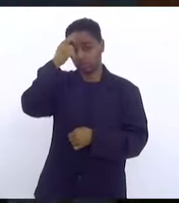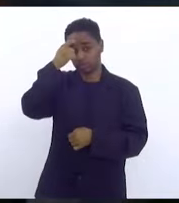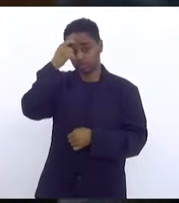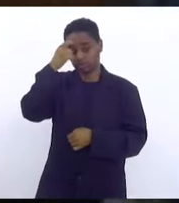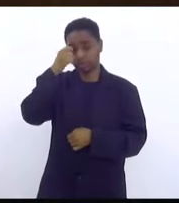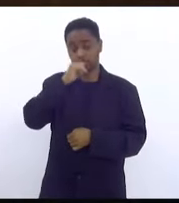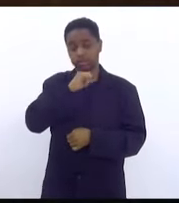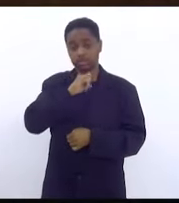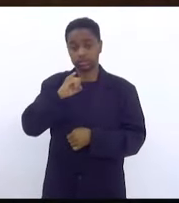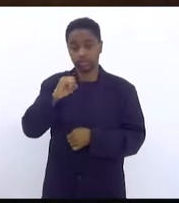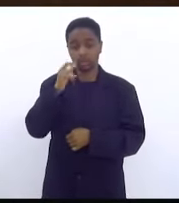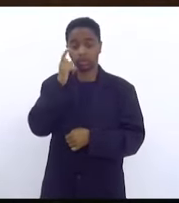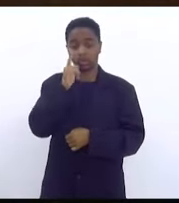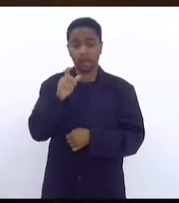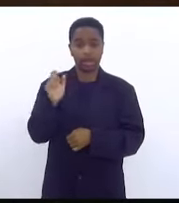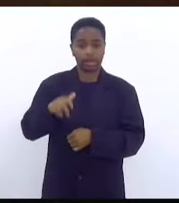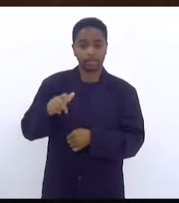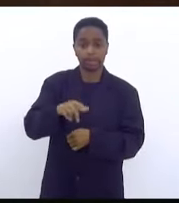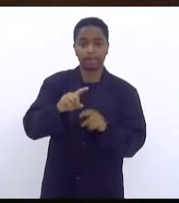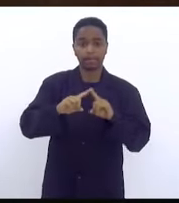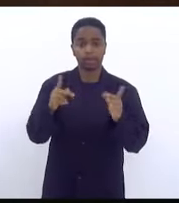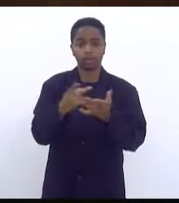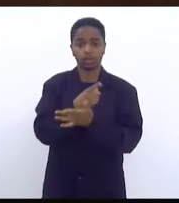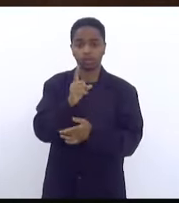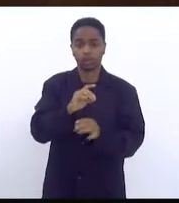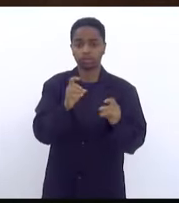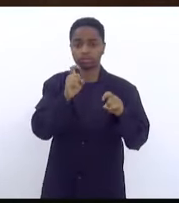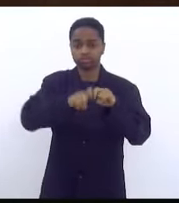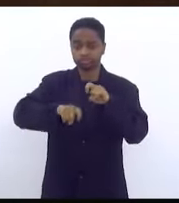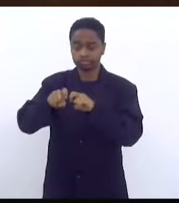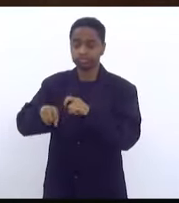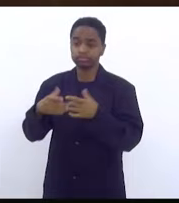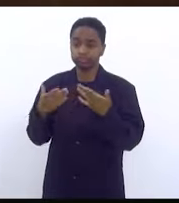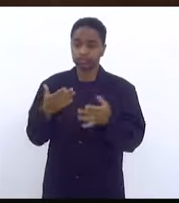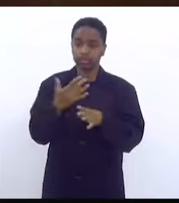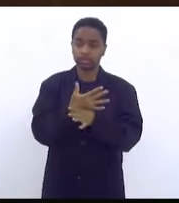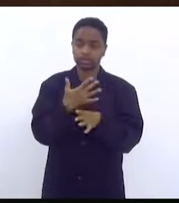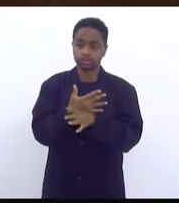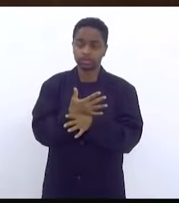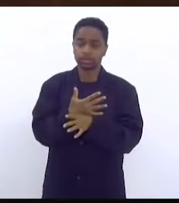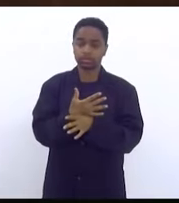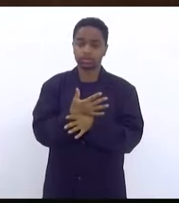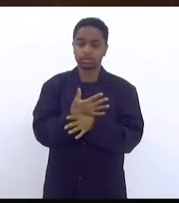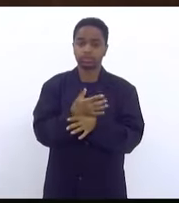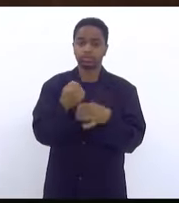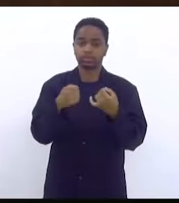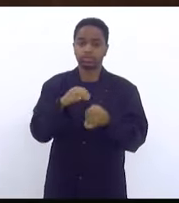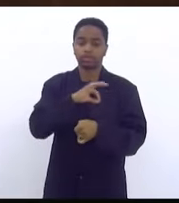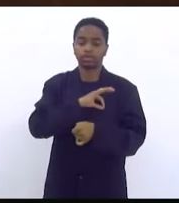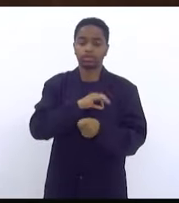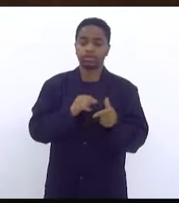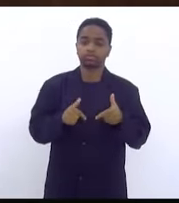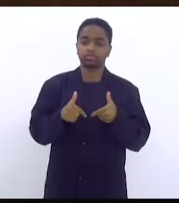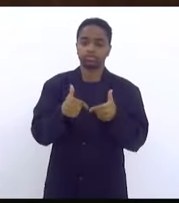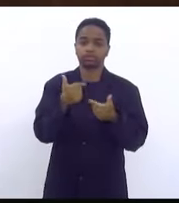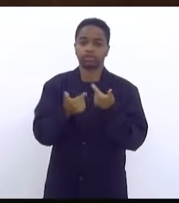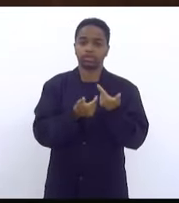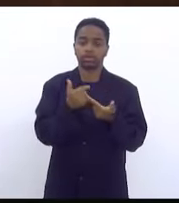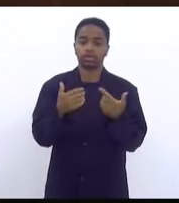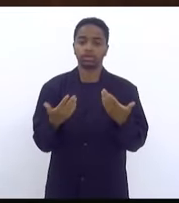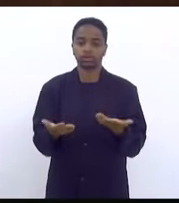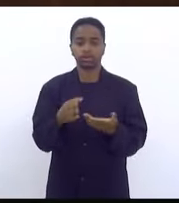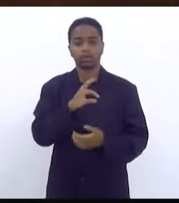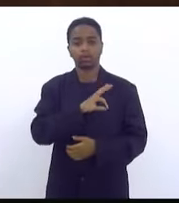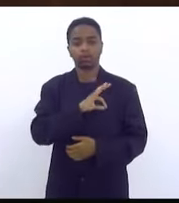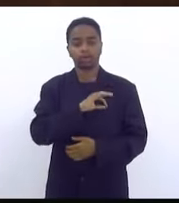pode andar sem ser estuprada, violentada, é numa cidade que seja, que a polícia possa fazer seu trabalho. Então, os